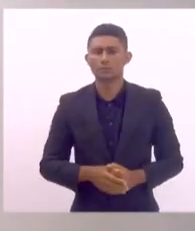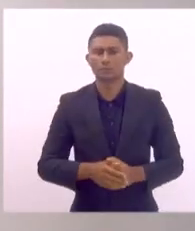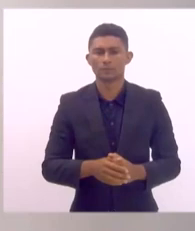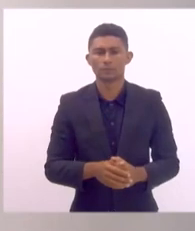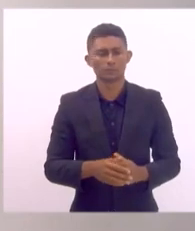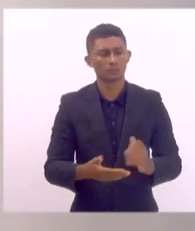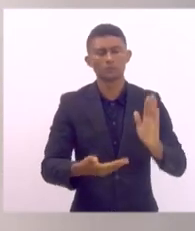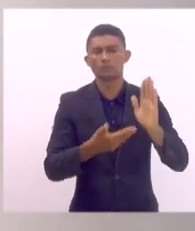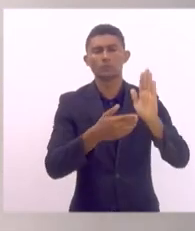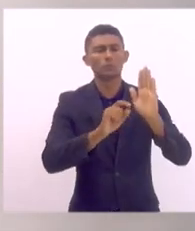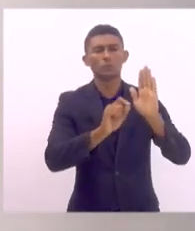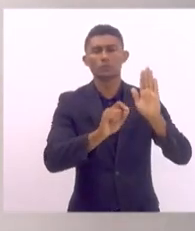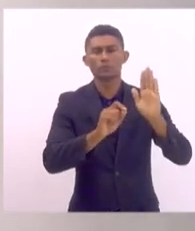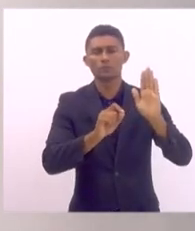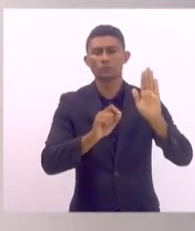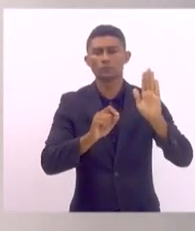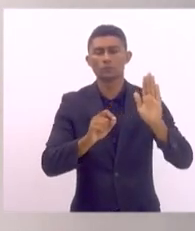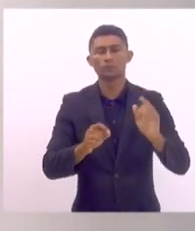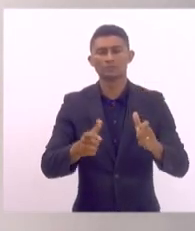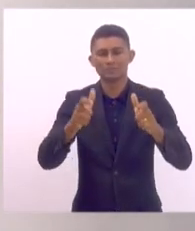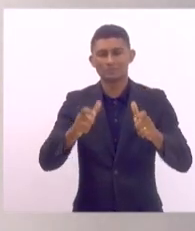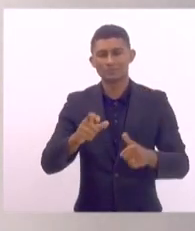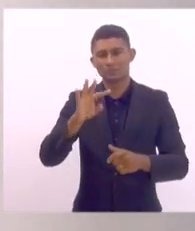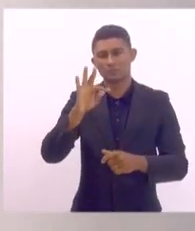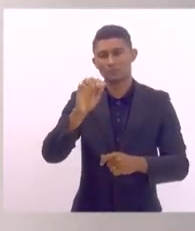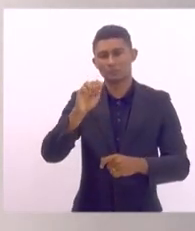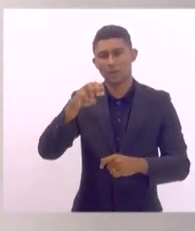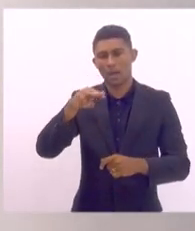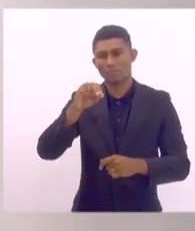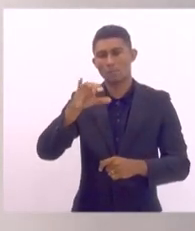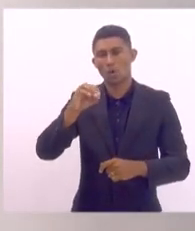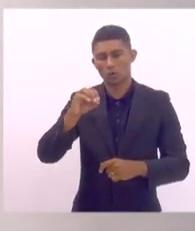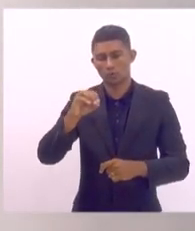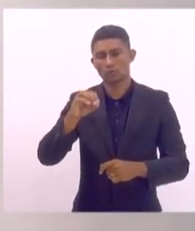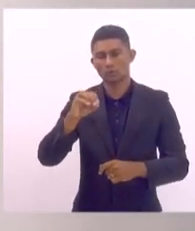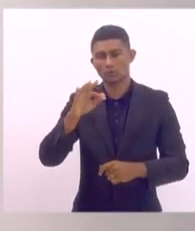Determina o tombamento do Tamoio Futebol Clube.